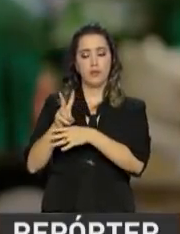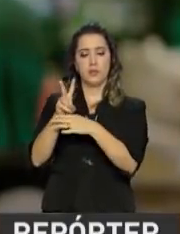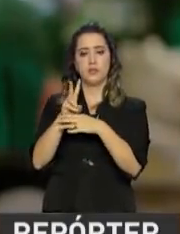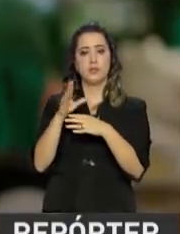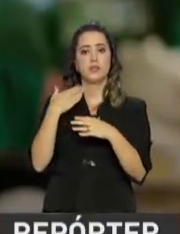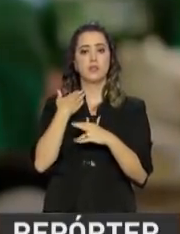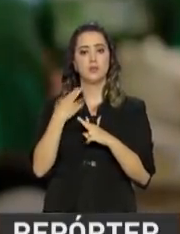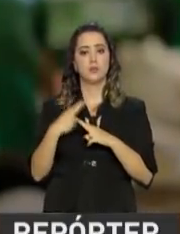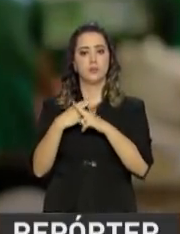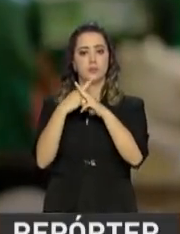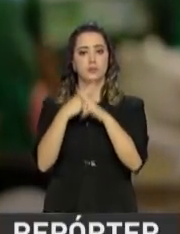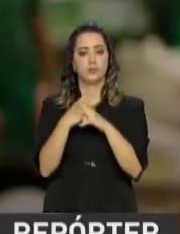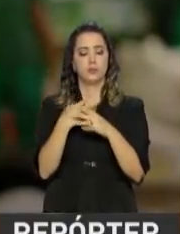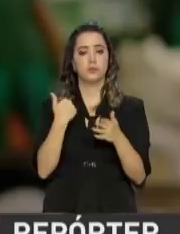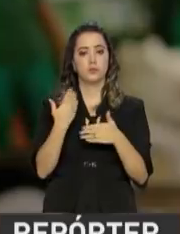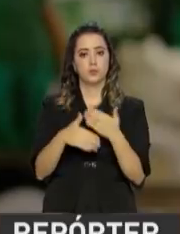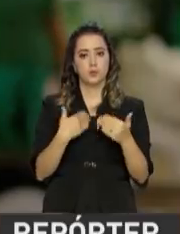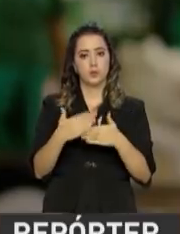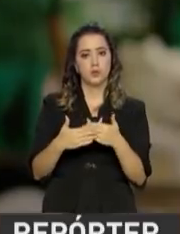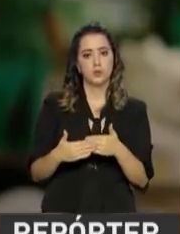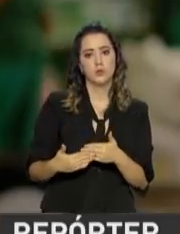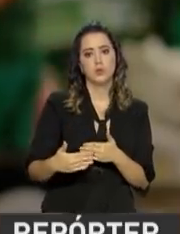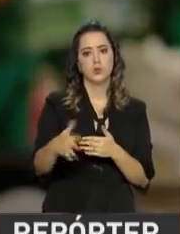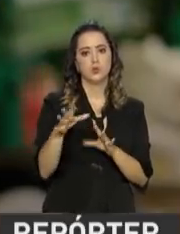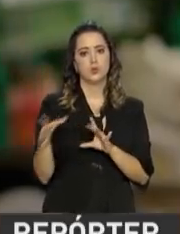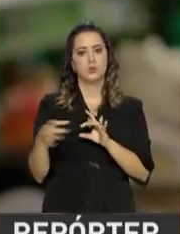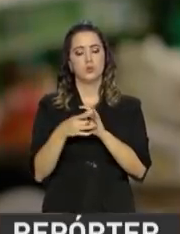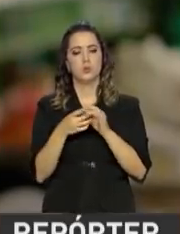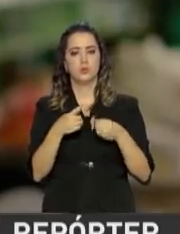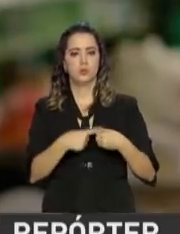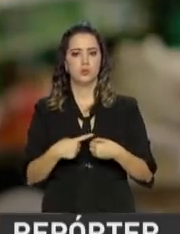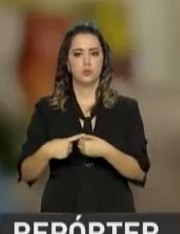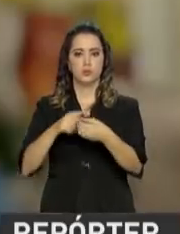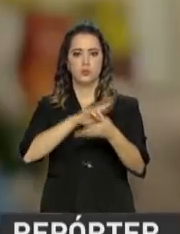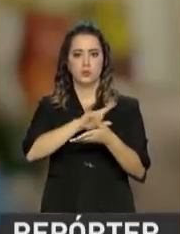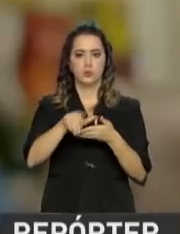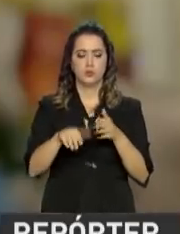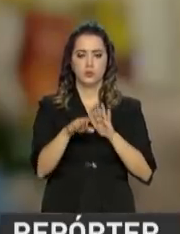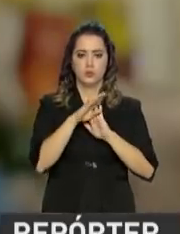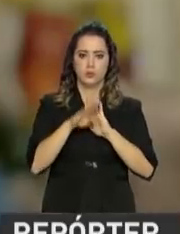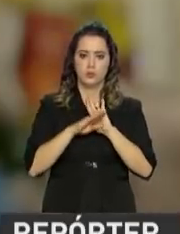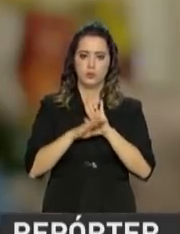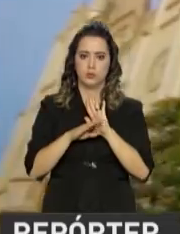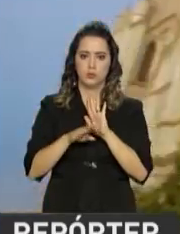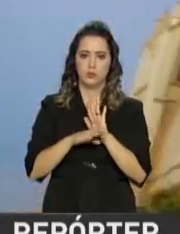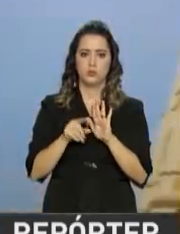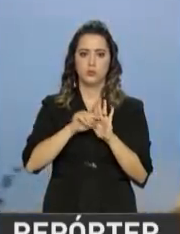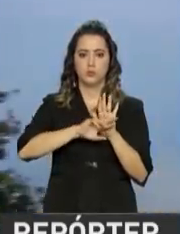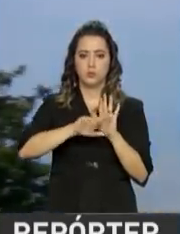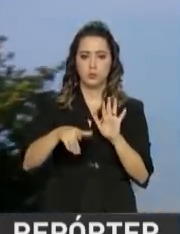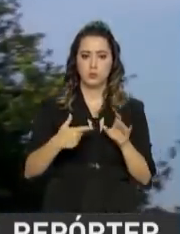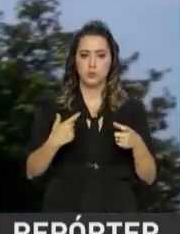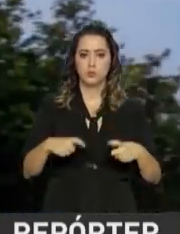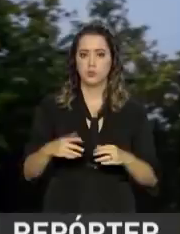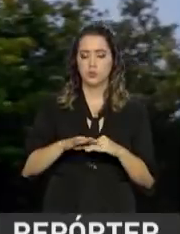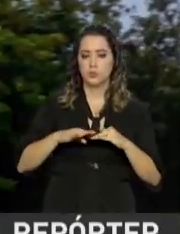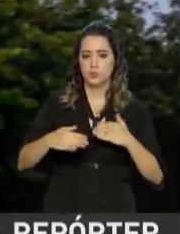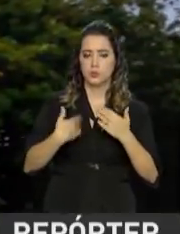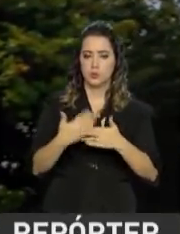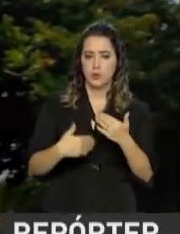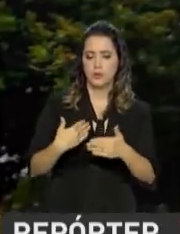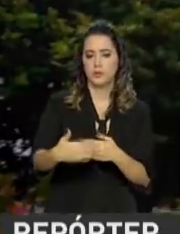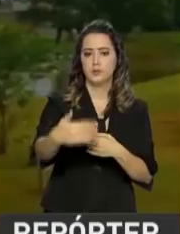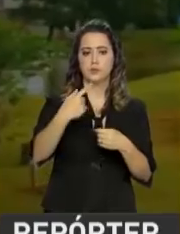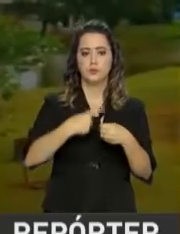desse projeto. E continua sendo parceiro do município em vários projetos de pavimentação, de avanços da cidade,